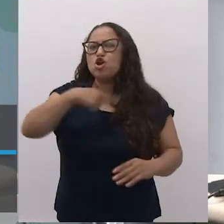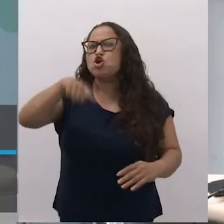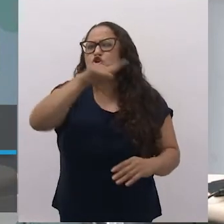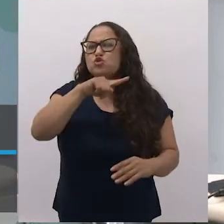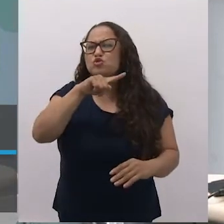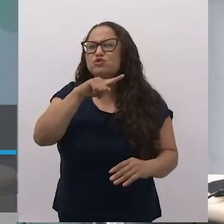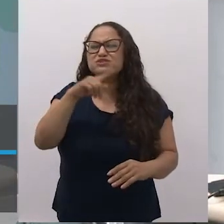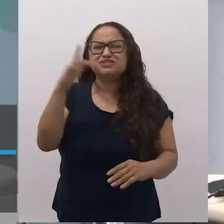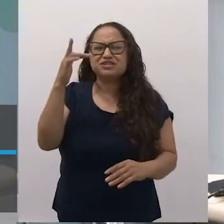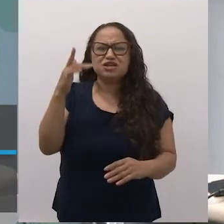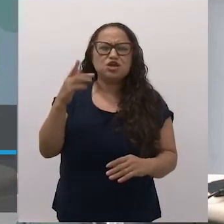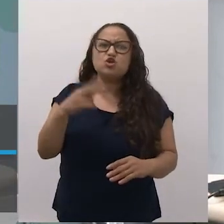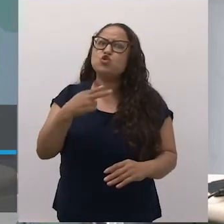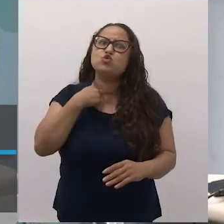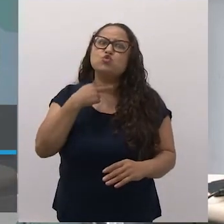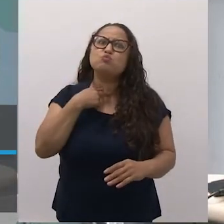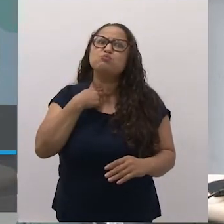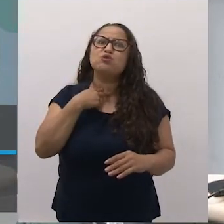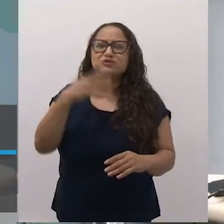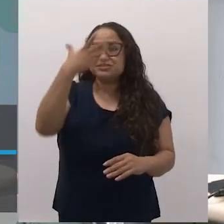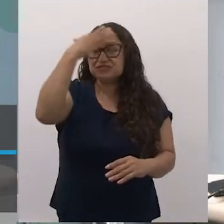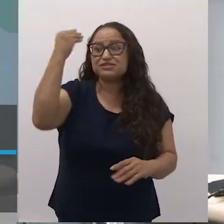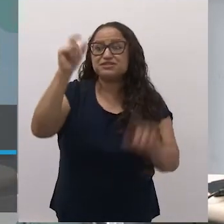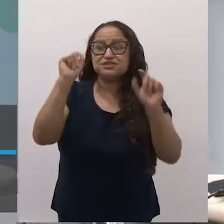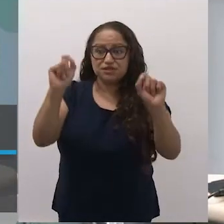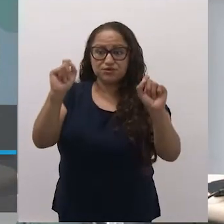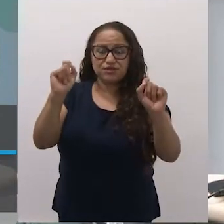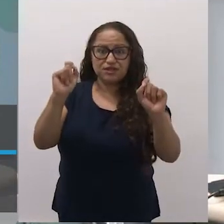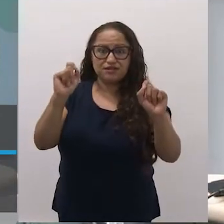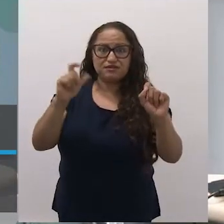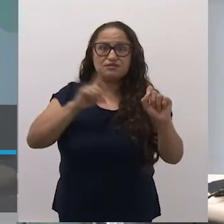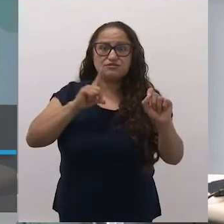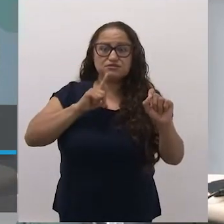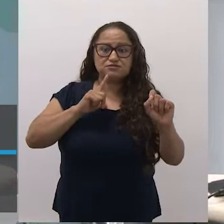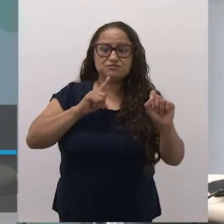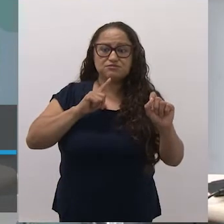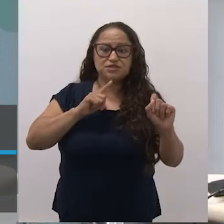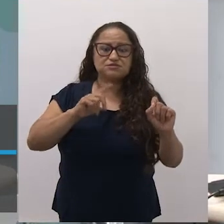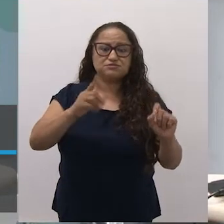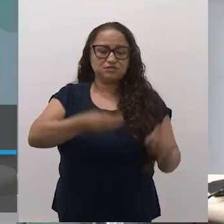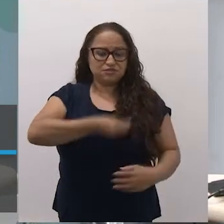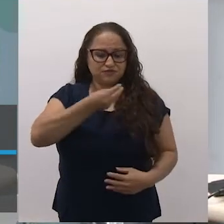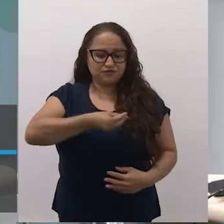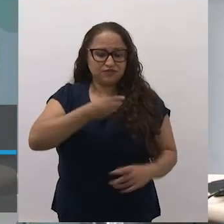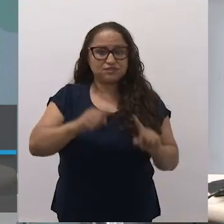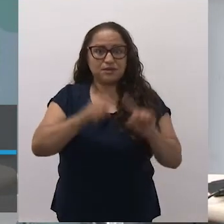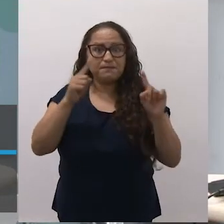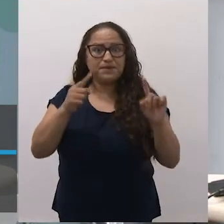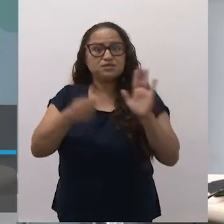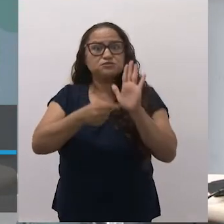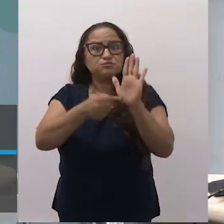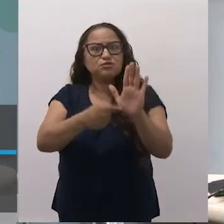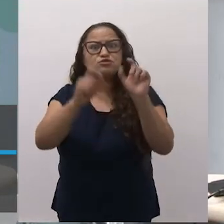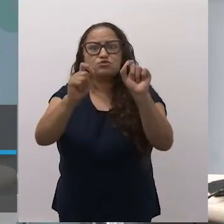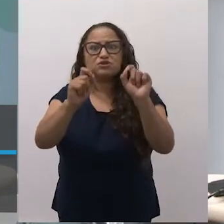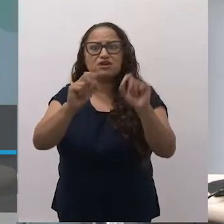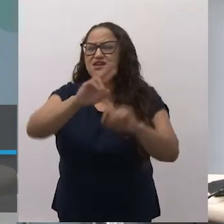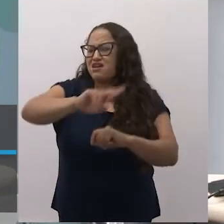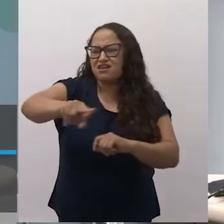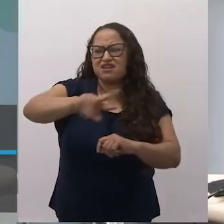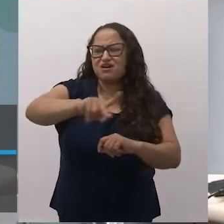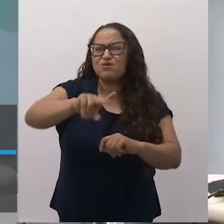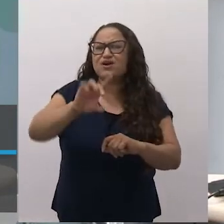esquecer do espaço de convivência, que é importantíssimo. Mas aí eu destaco que não é importante apenas para